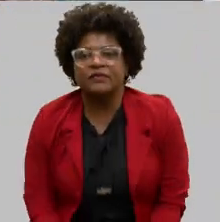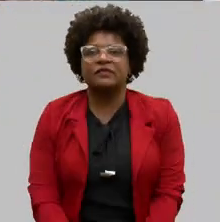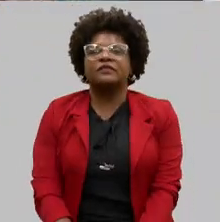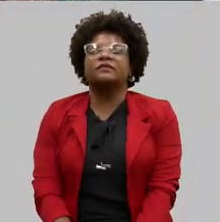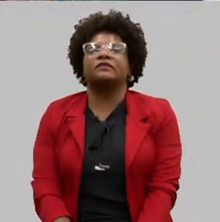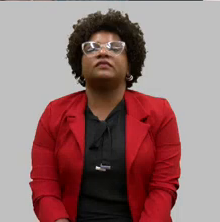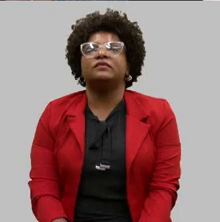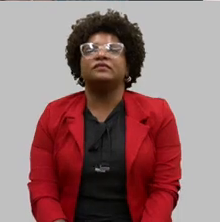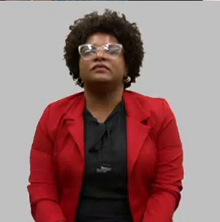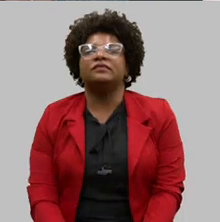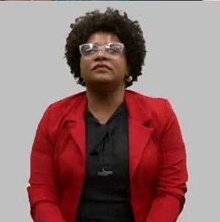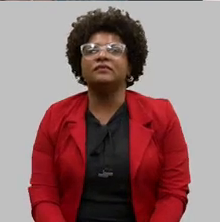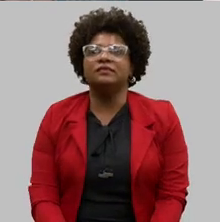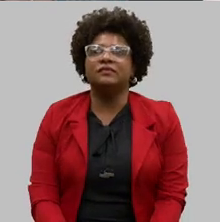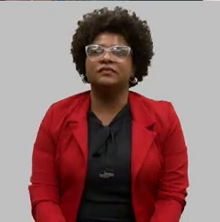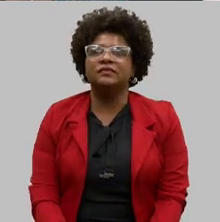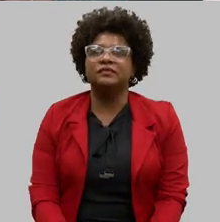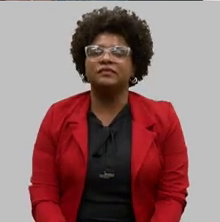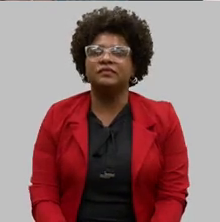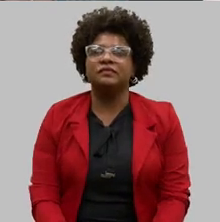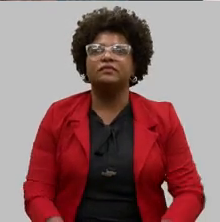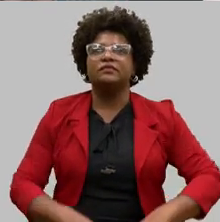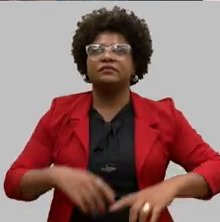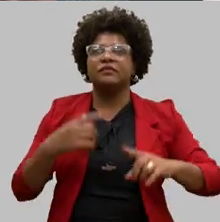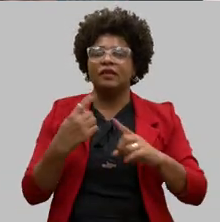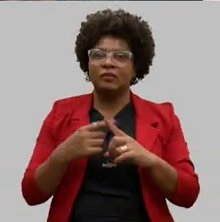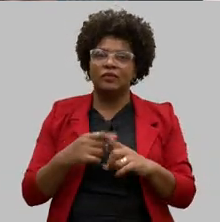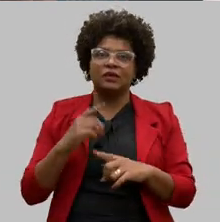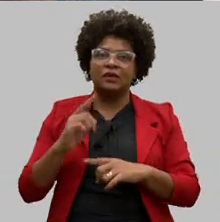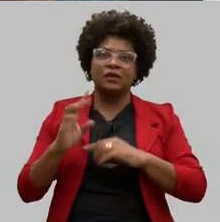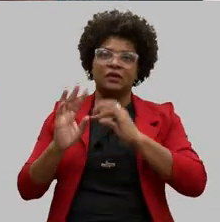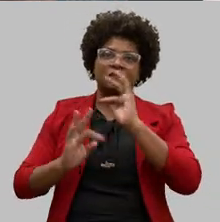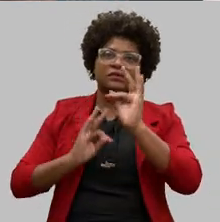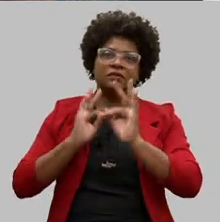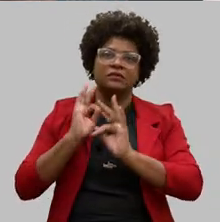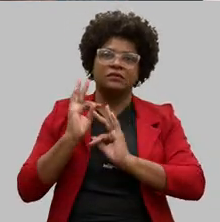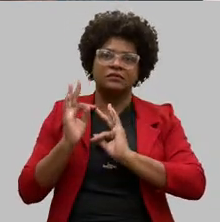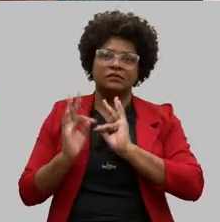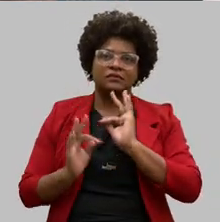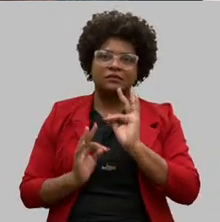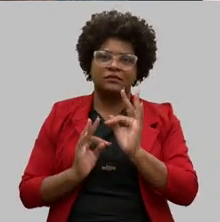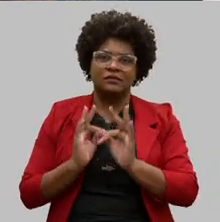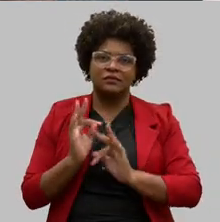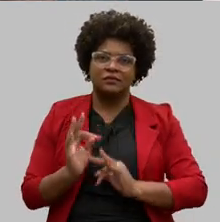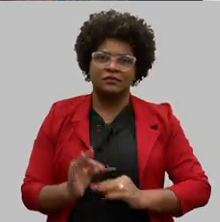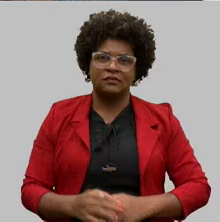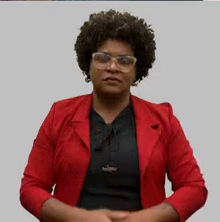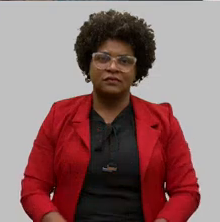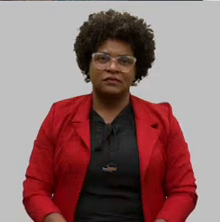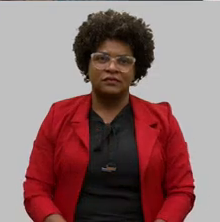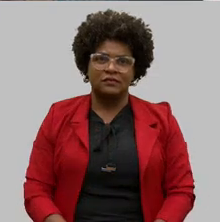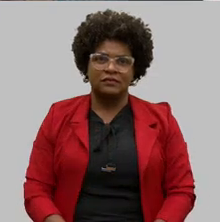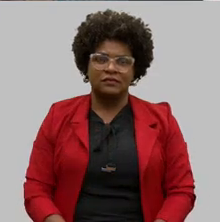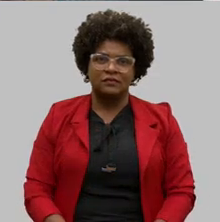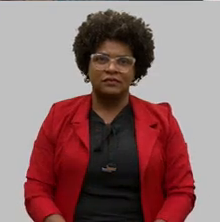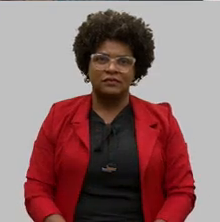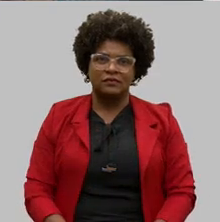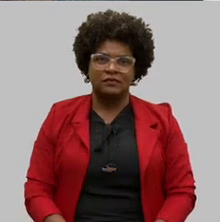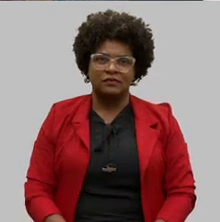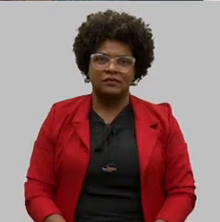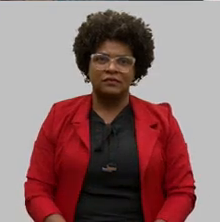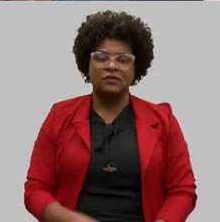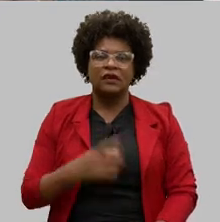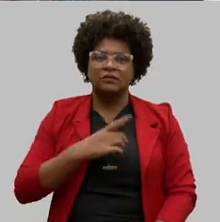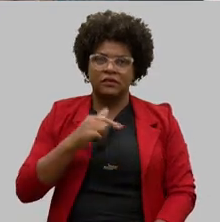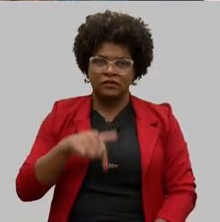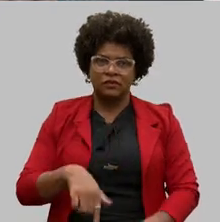cor de Minha idade é ele teve aqui